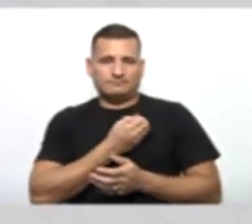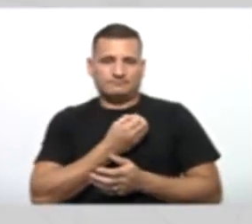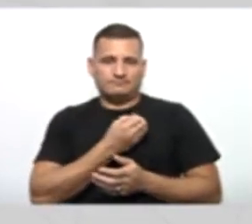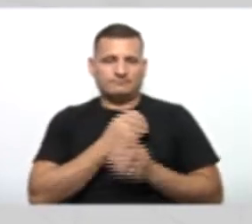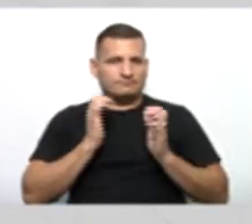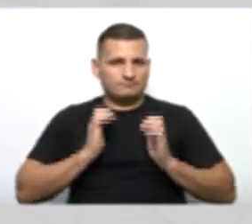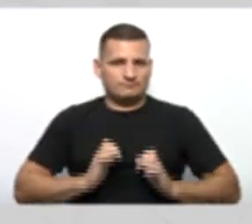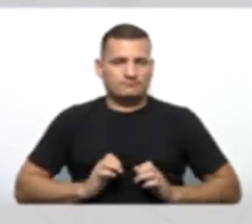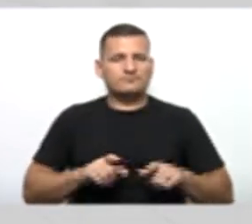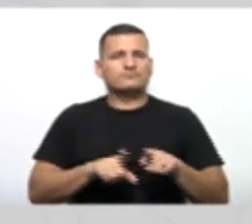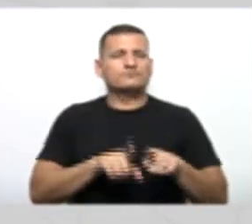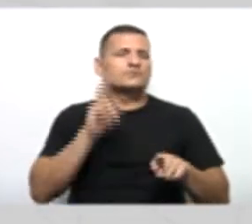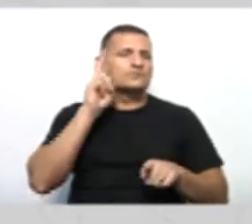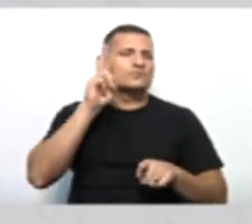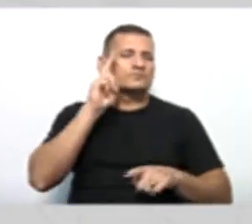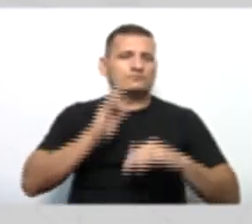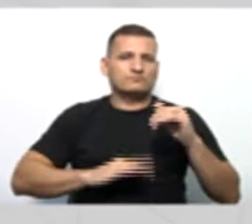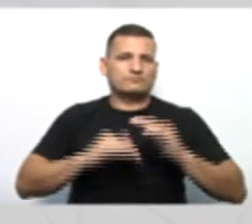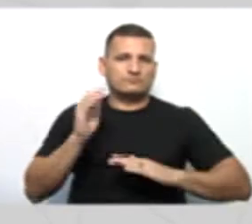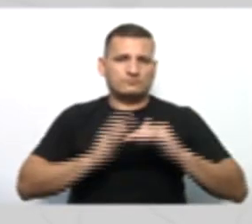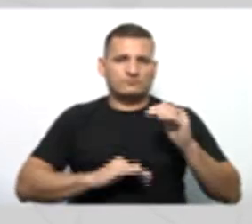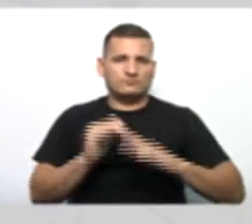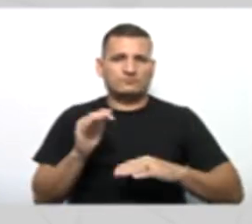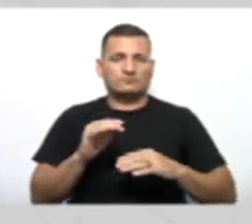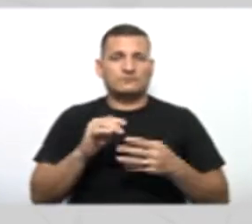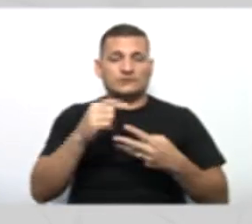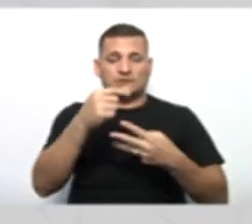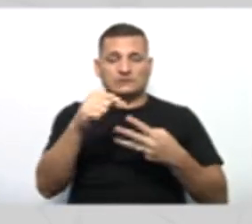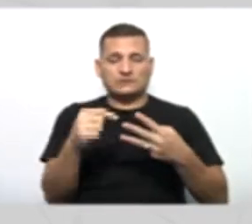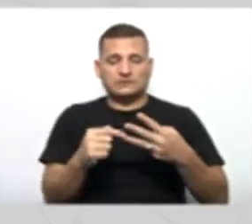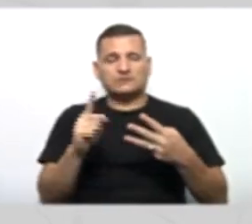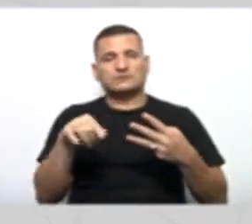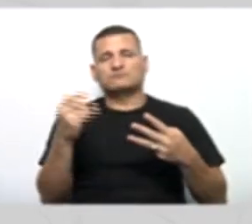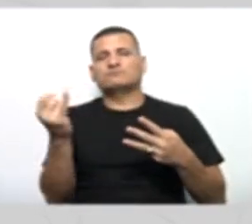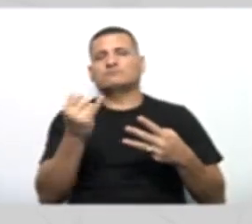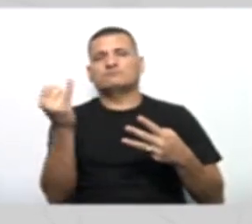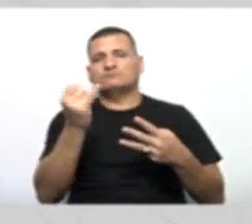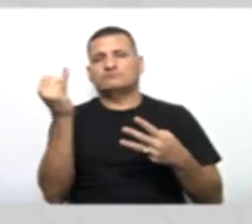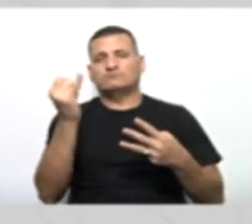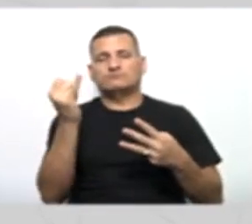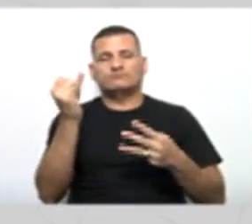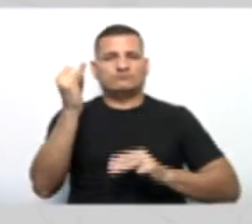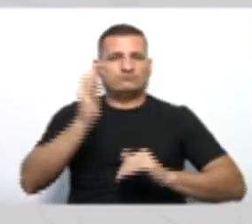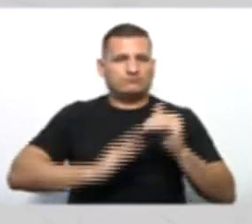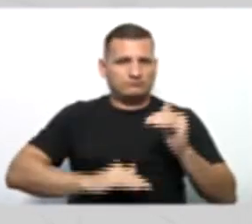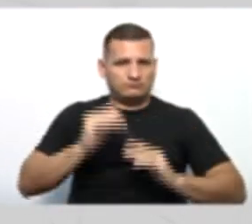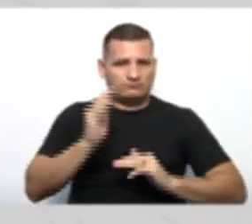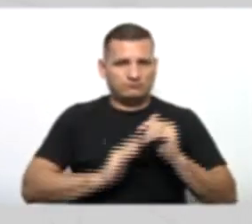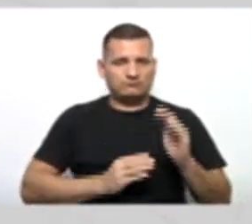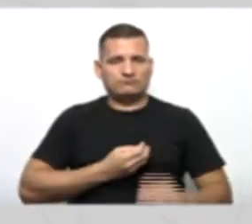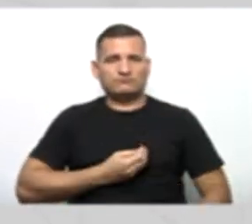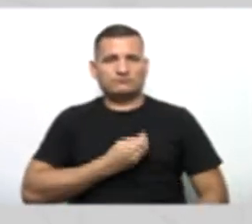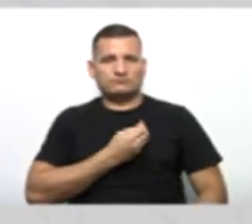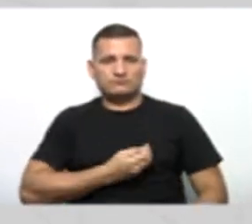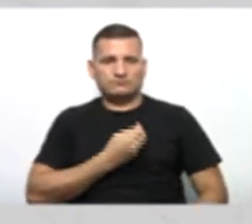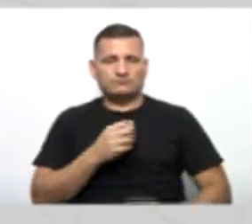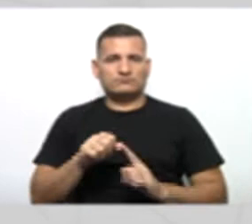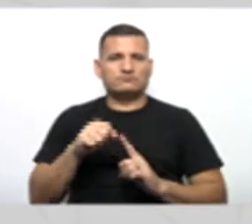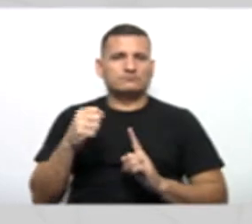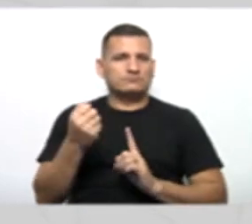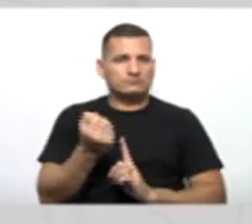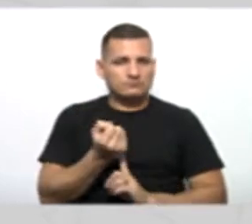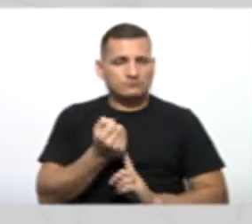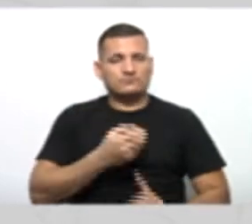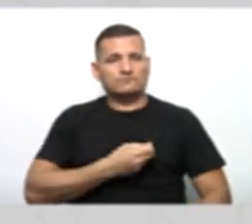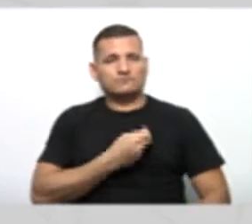profissional né três elementos que são fundamentais para o exercício profissional para a vida em sociedade e para a